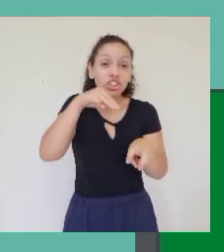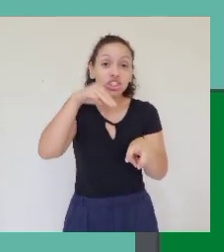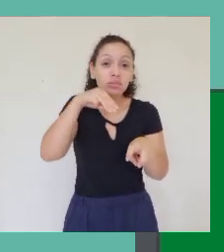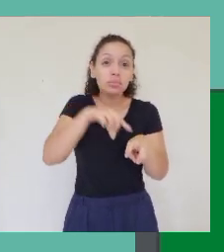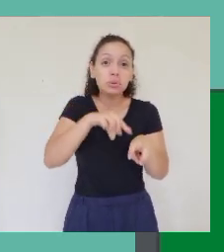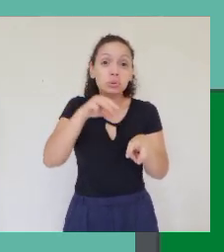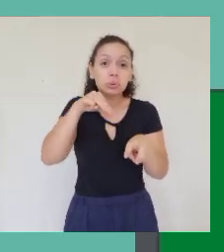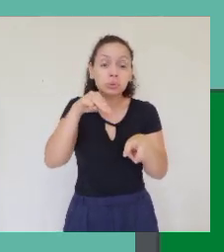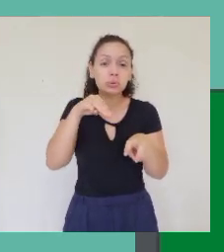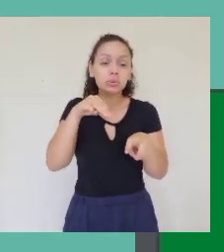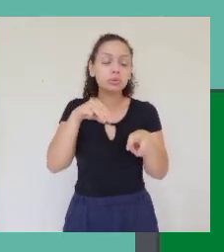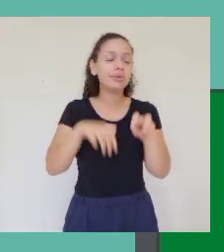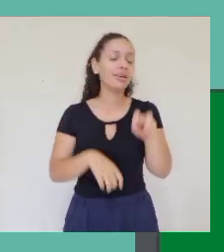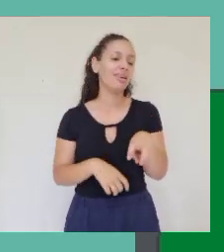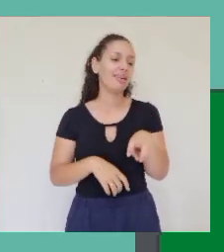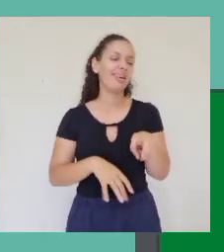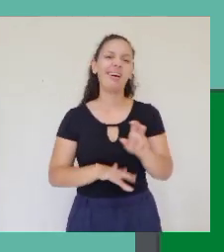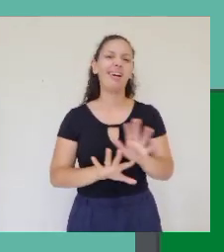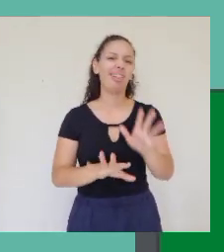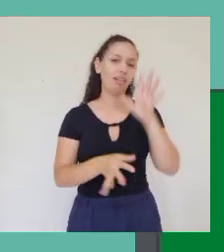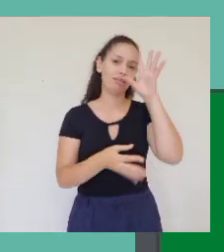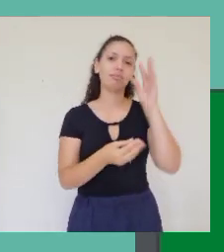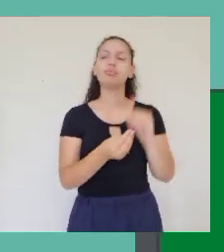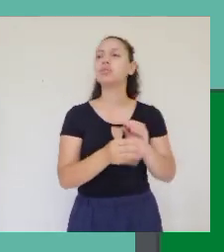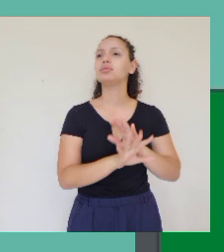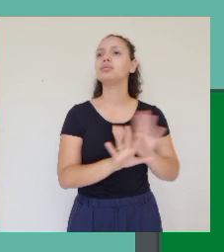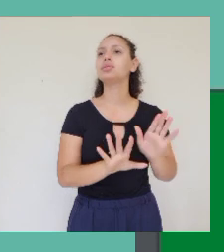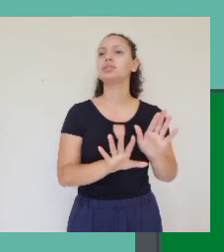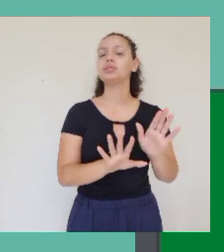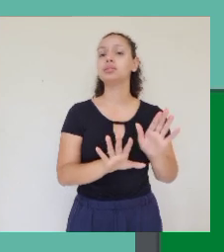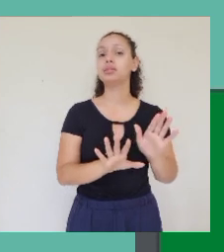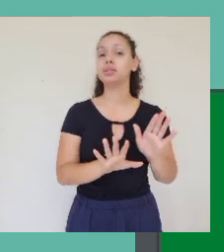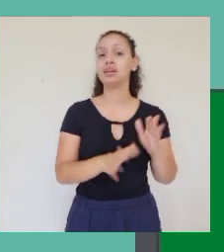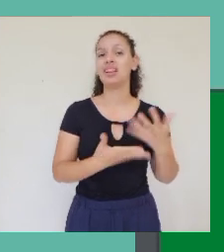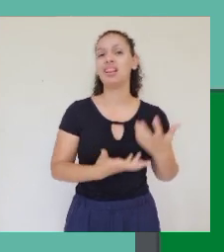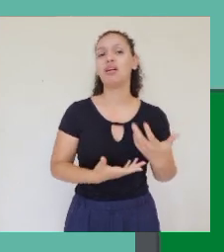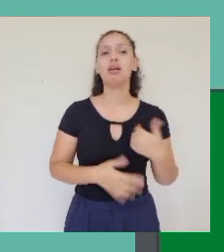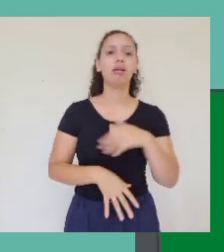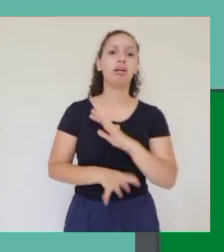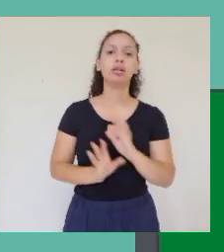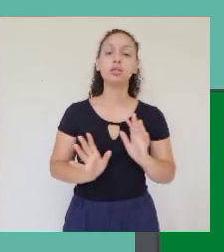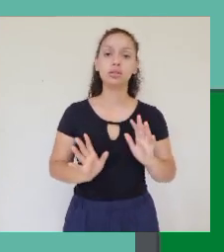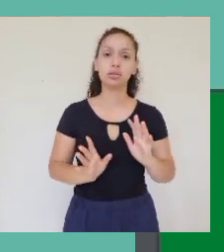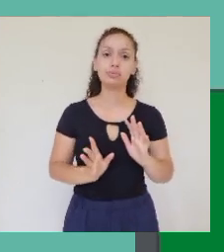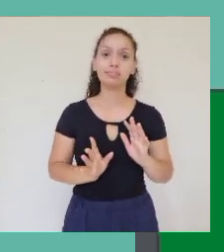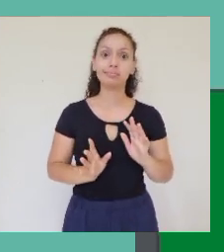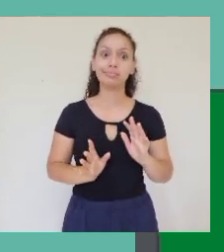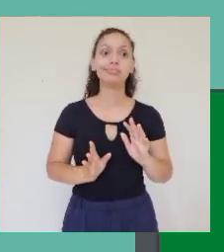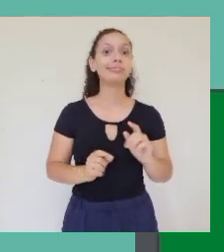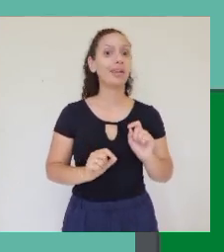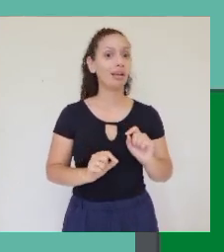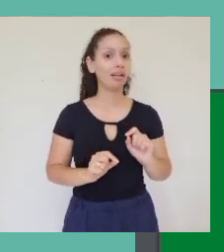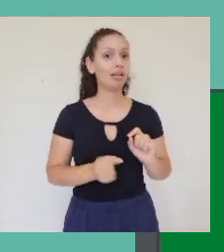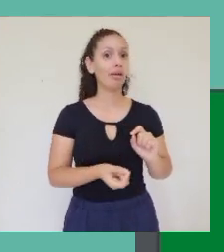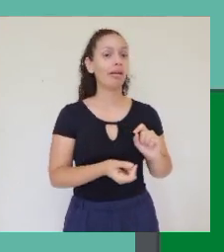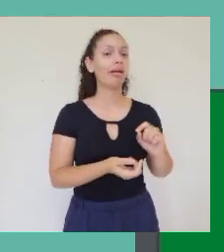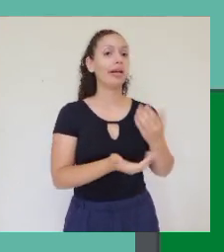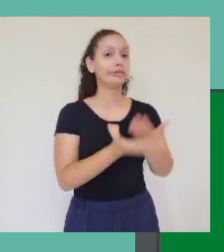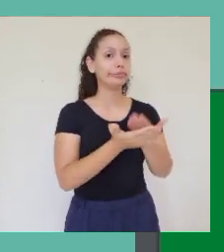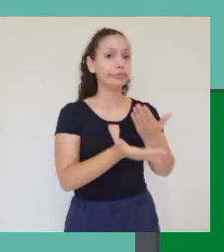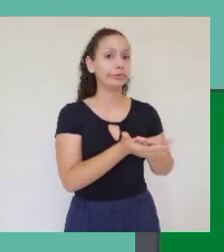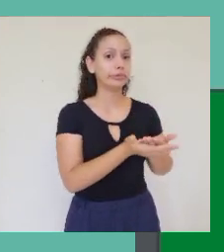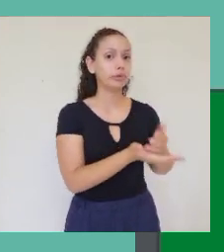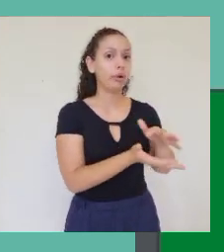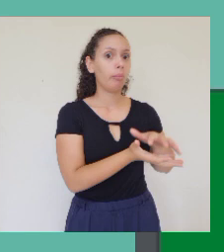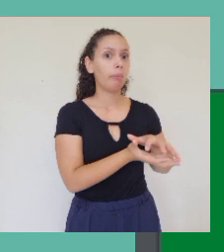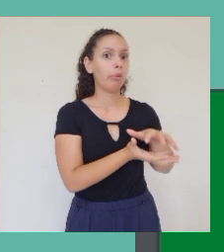gente sabe que tem dias que a gente tem que se dedicar mais do que outros. E quando as coisas começam a se acumular, fica muito difícil de recuperar